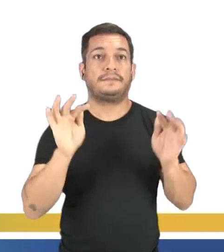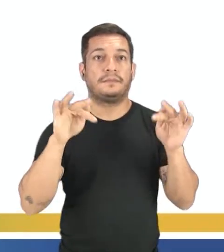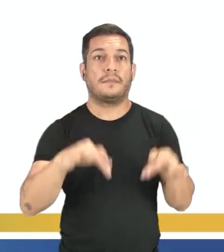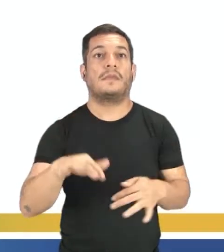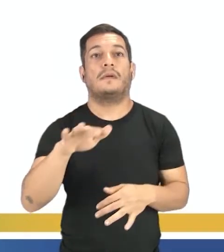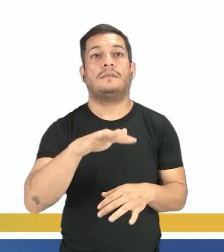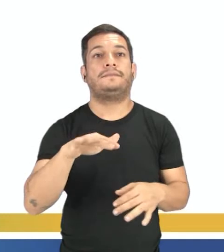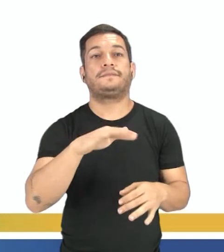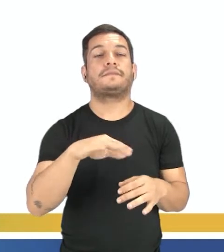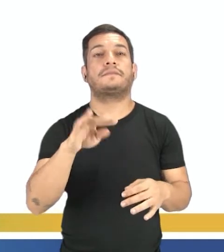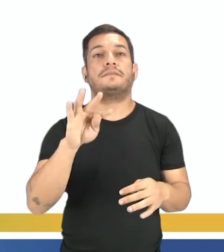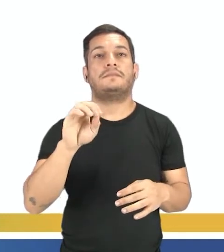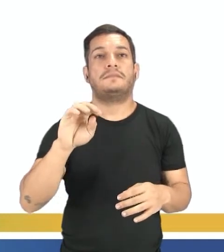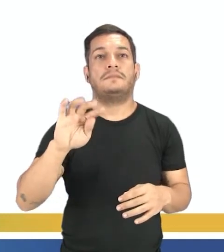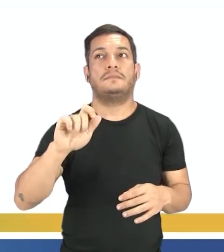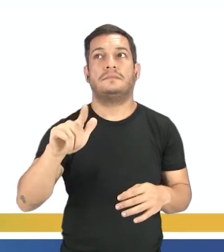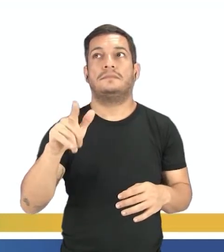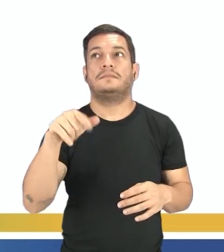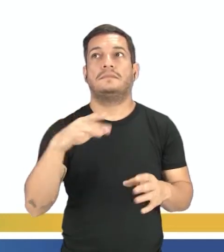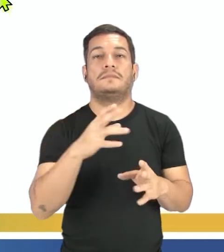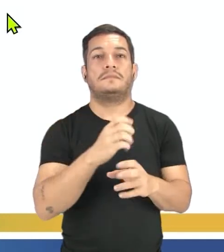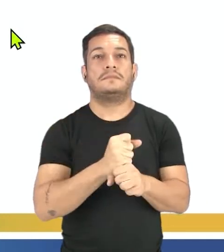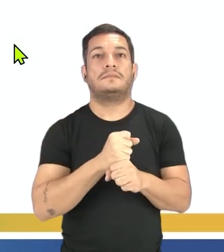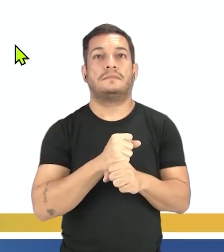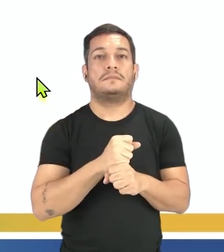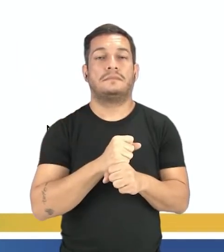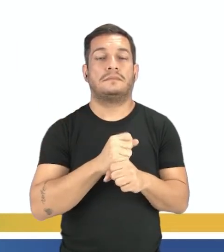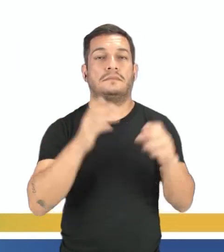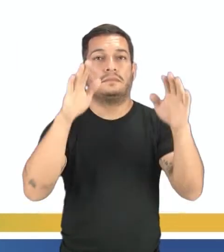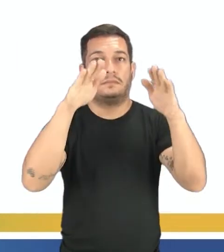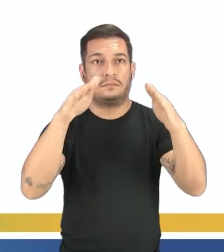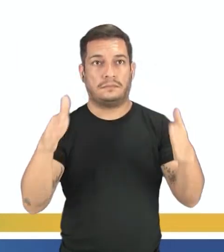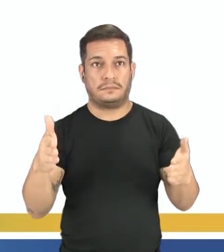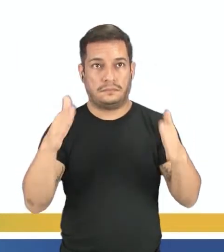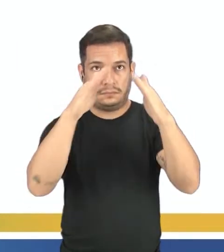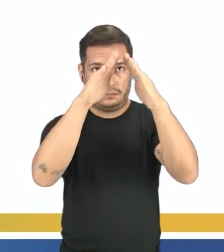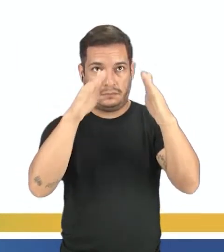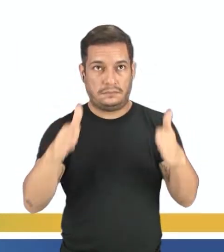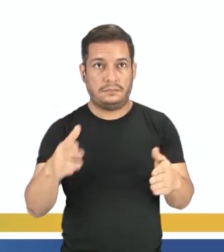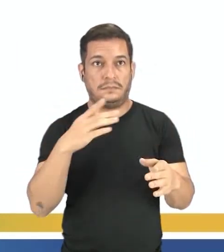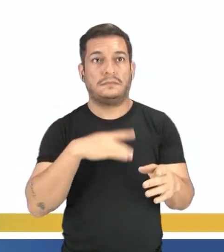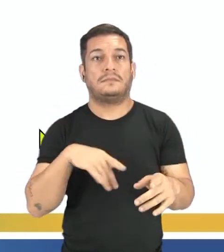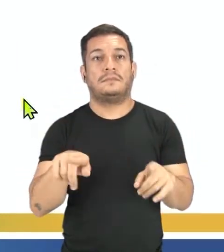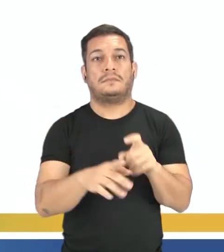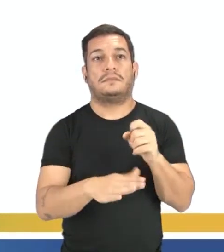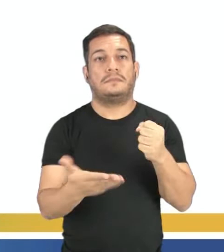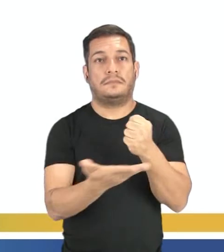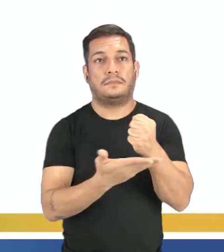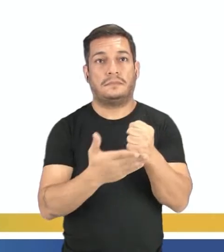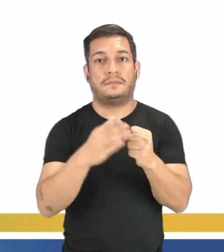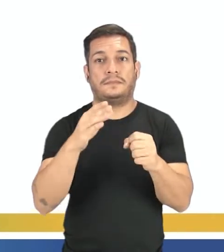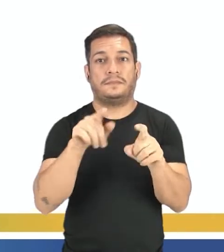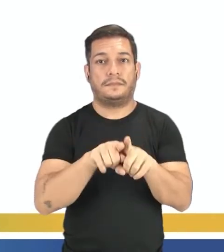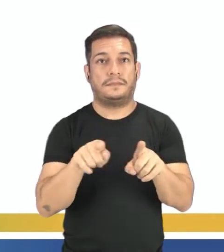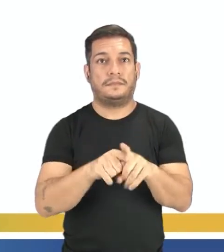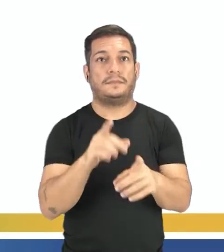a área total é a soma da área lateral e da área da base do cone